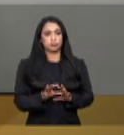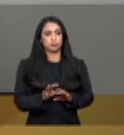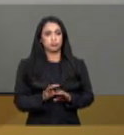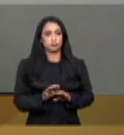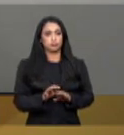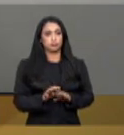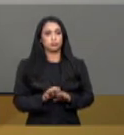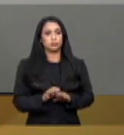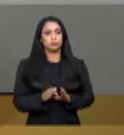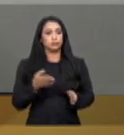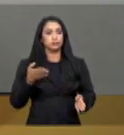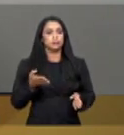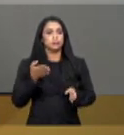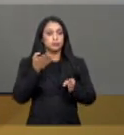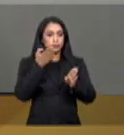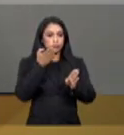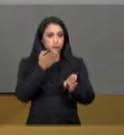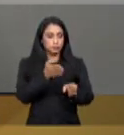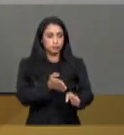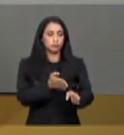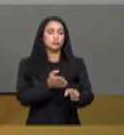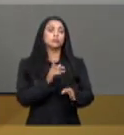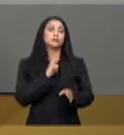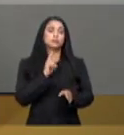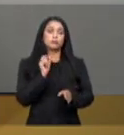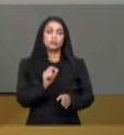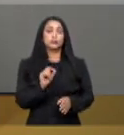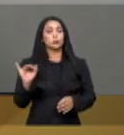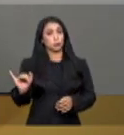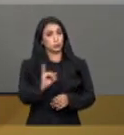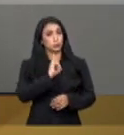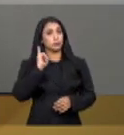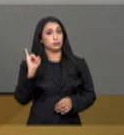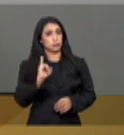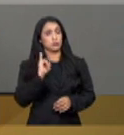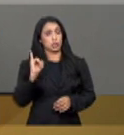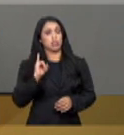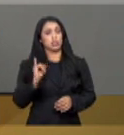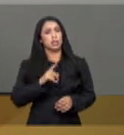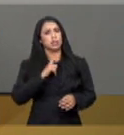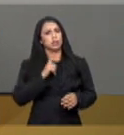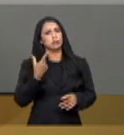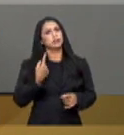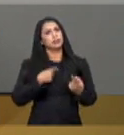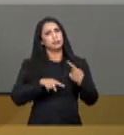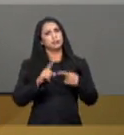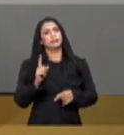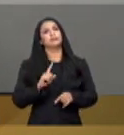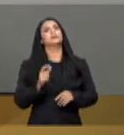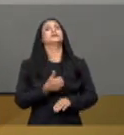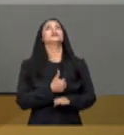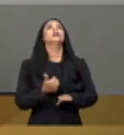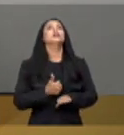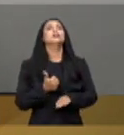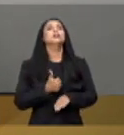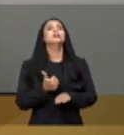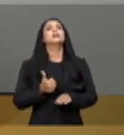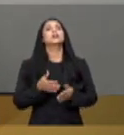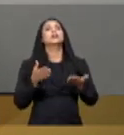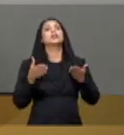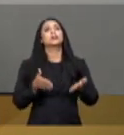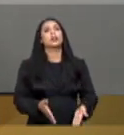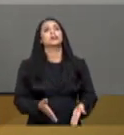é inconstitucional. E afirma, o relevante é que desempenhe função de orientação que tenha pretensão